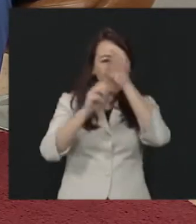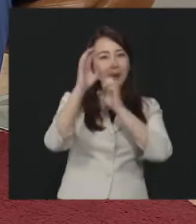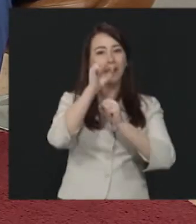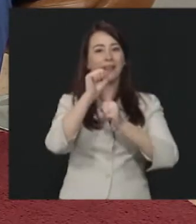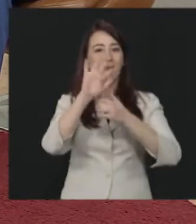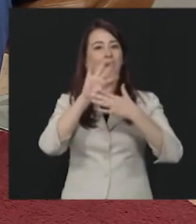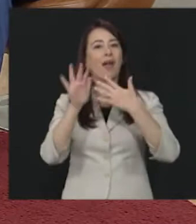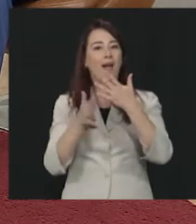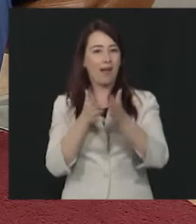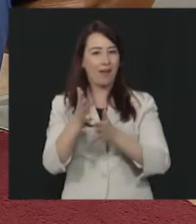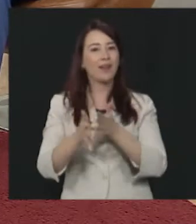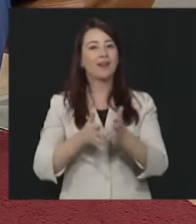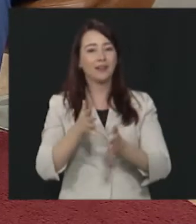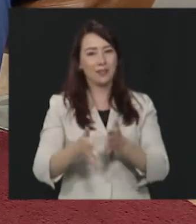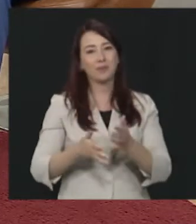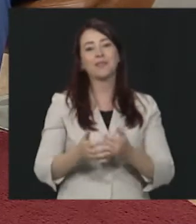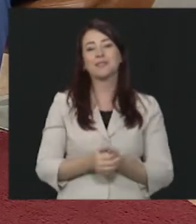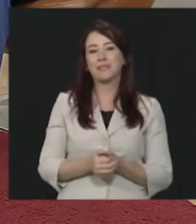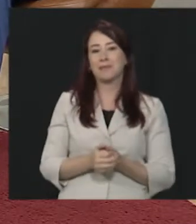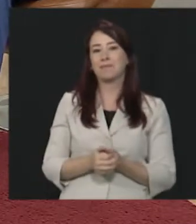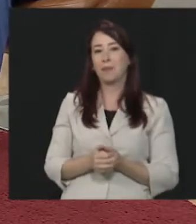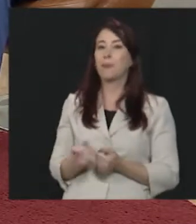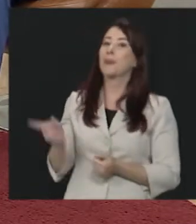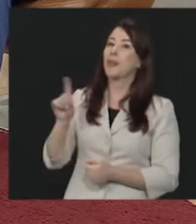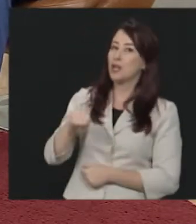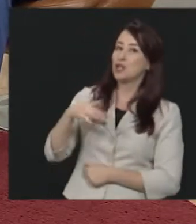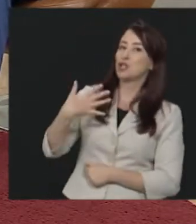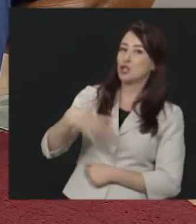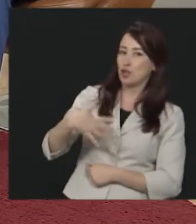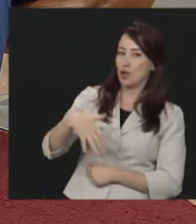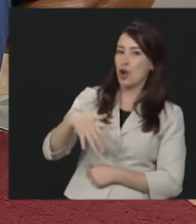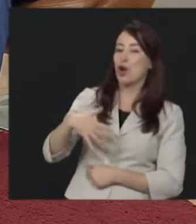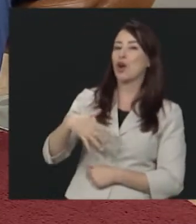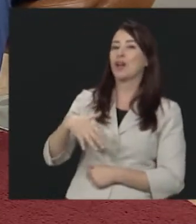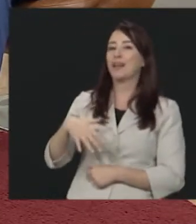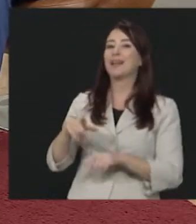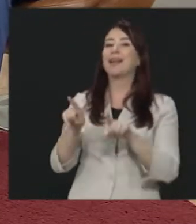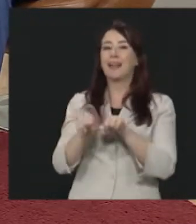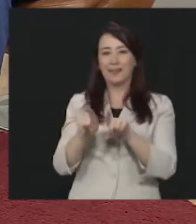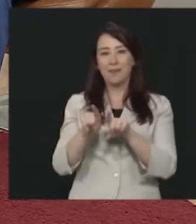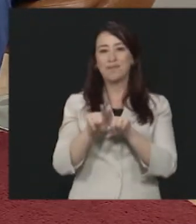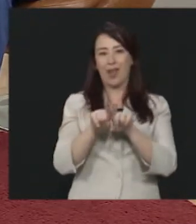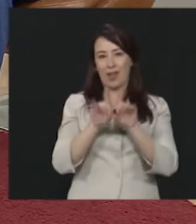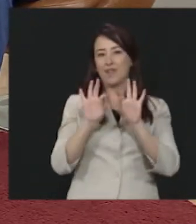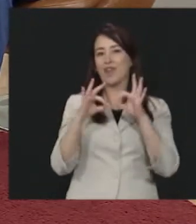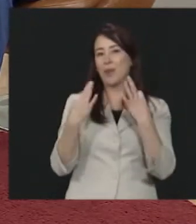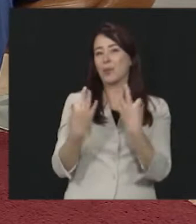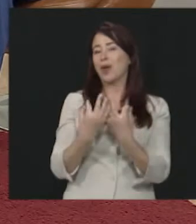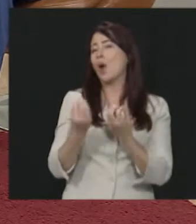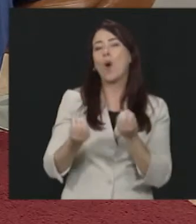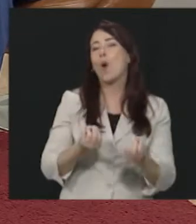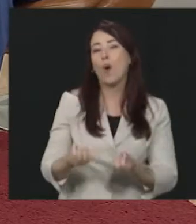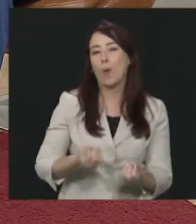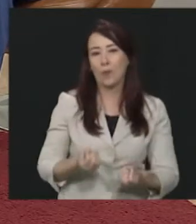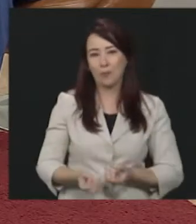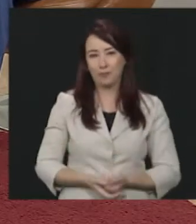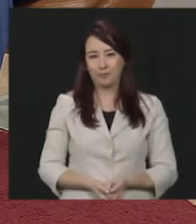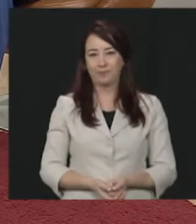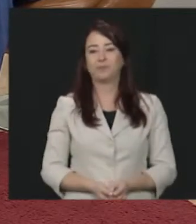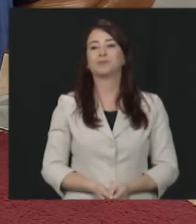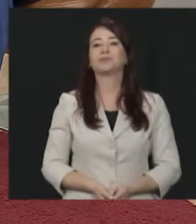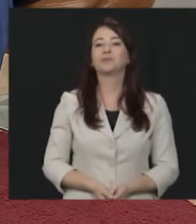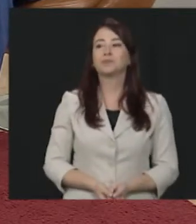língua. Sônia também tem casos na família. Como é que foi para você?